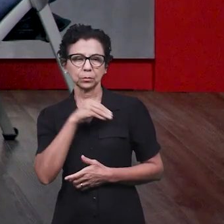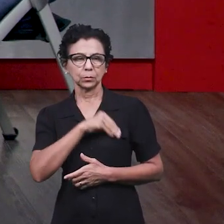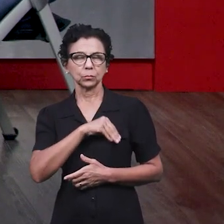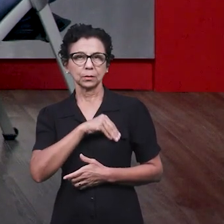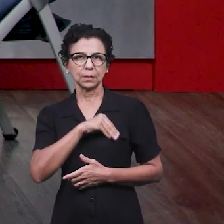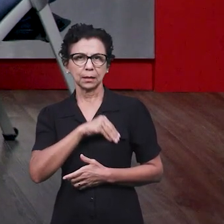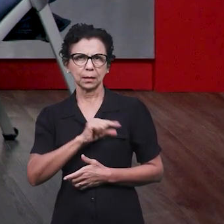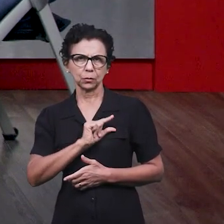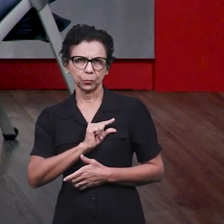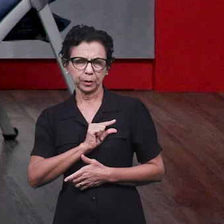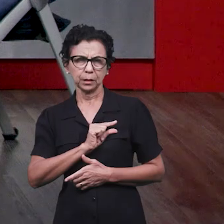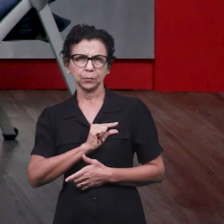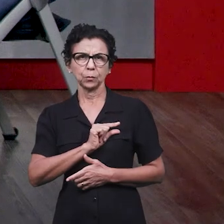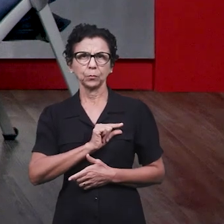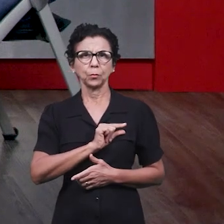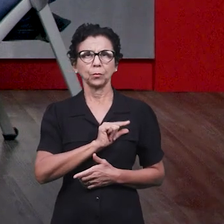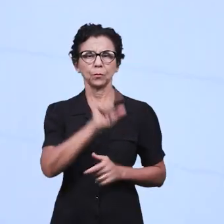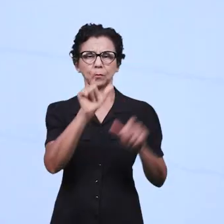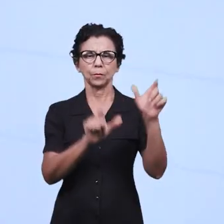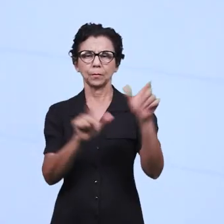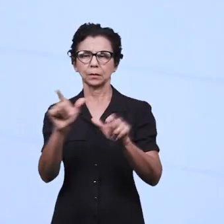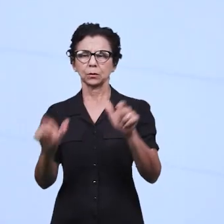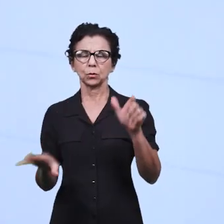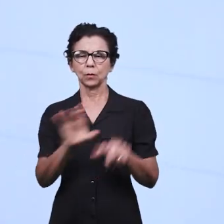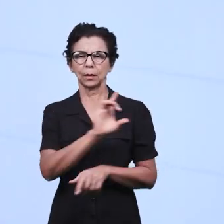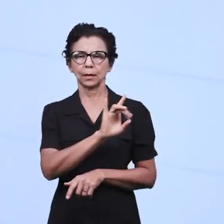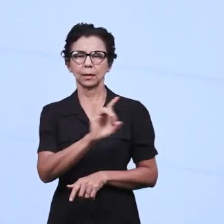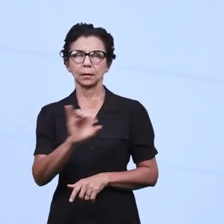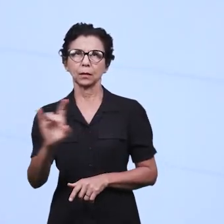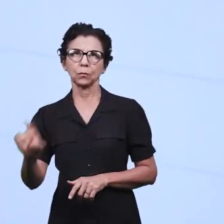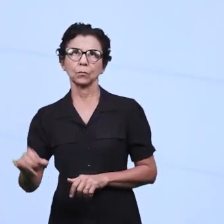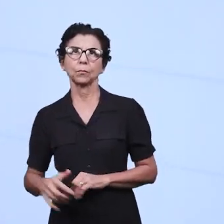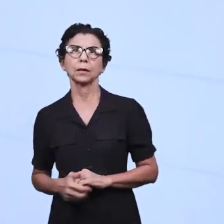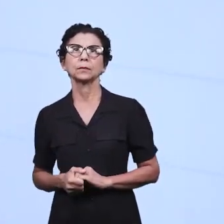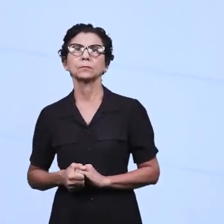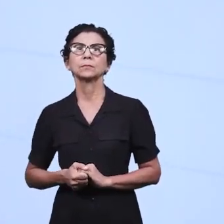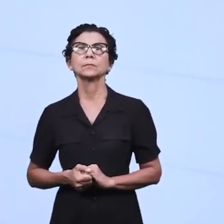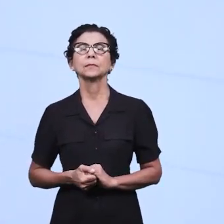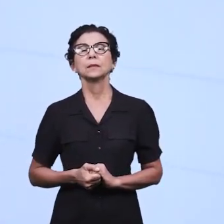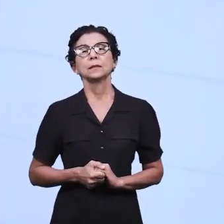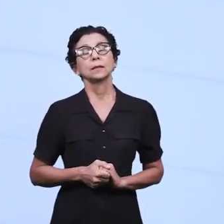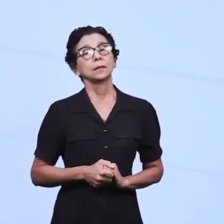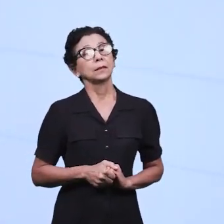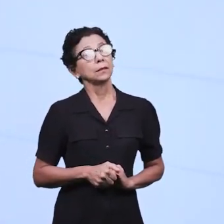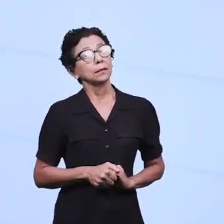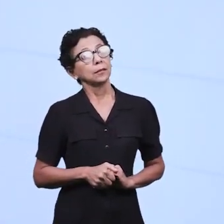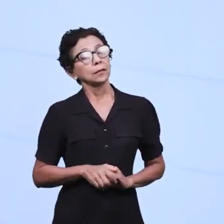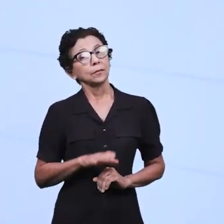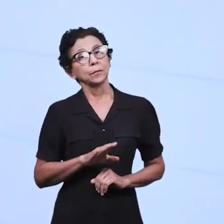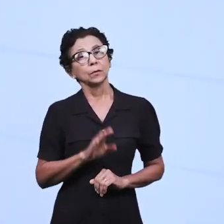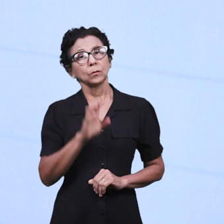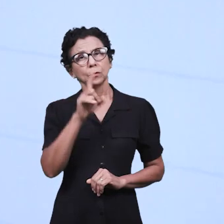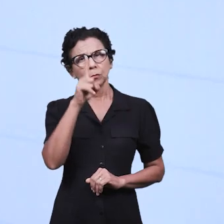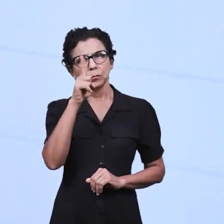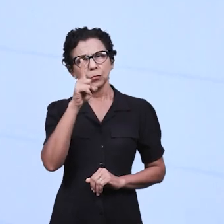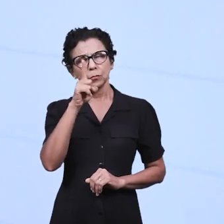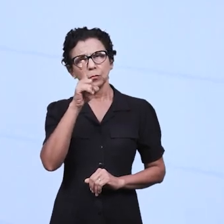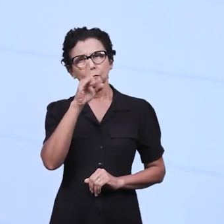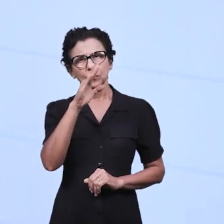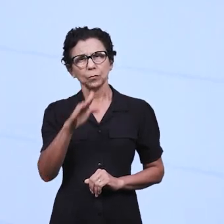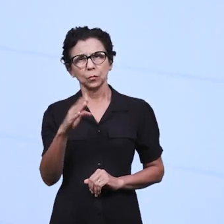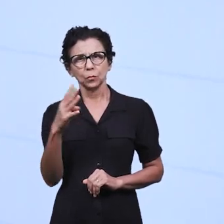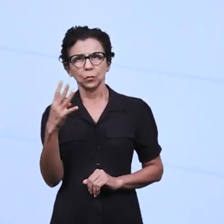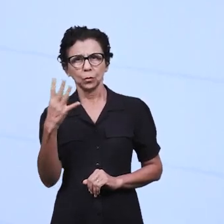ser relativizado, porque muitas vezes é um pouco mais do que 1/4, ou até bem mais do que 1/4, mas o tratamento, mesmo que